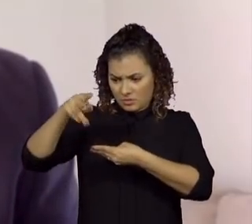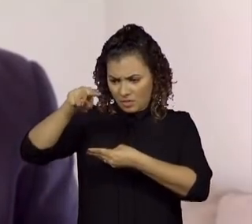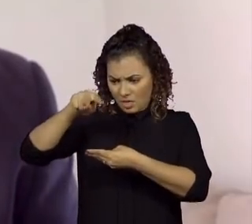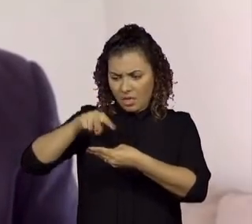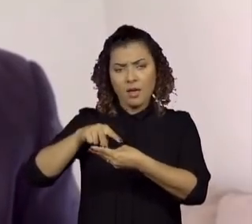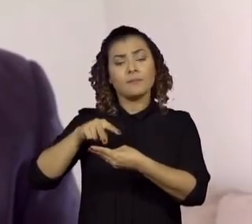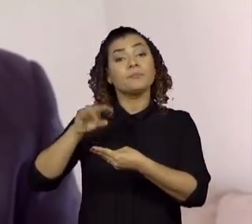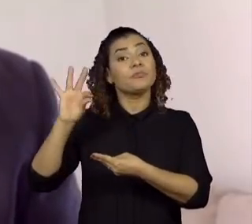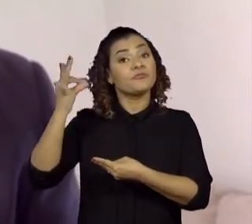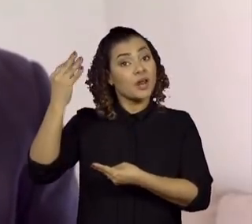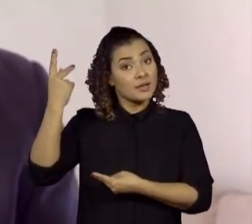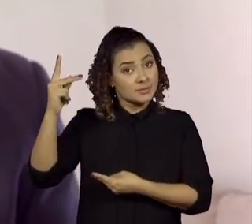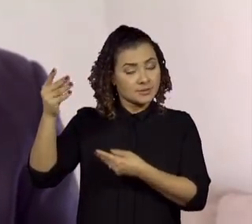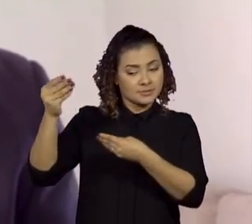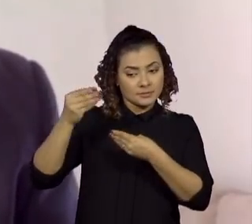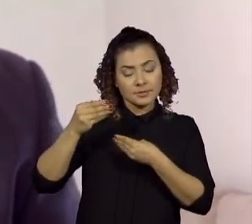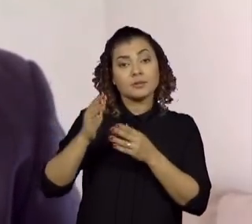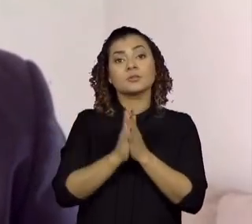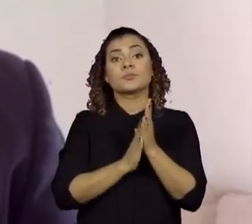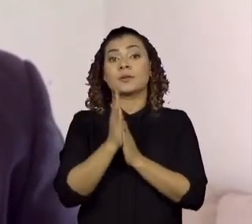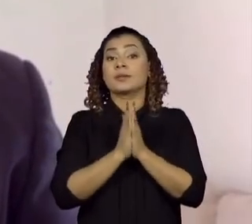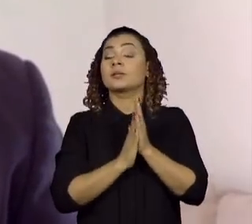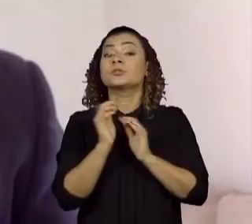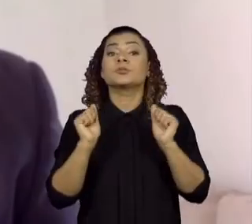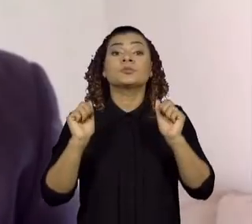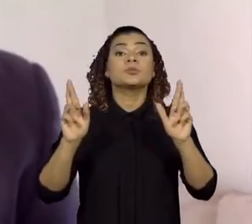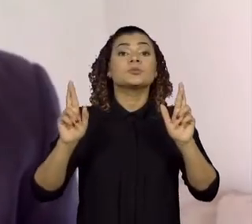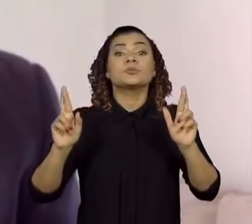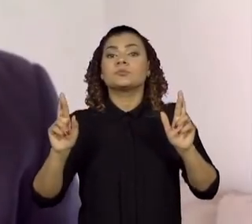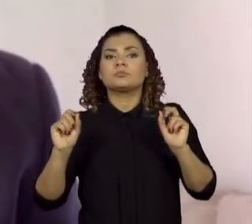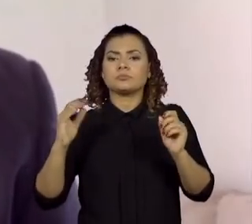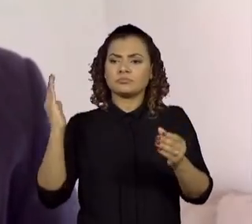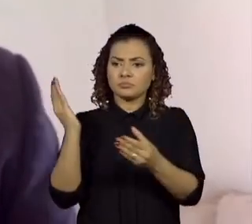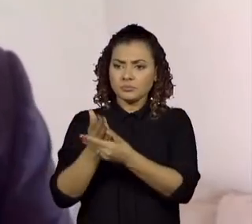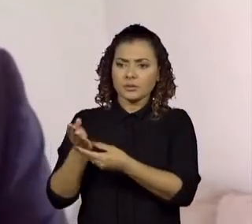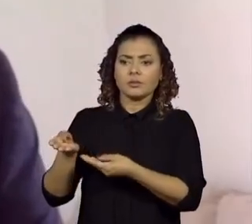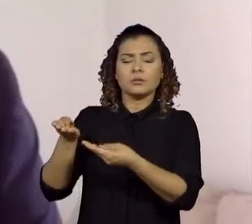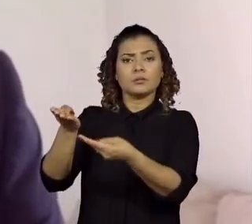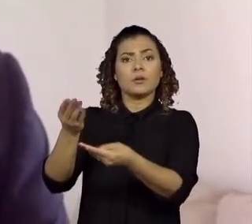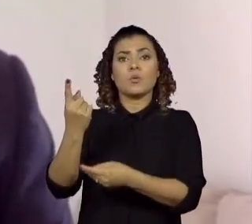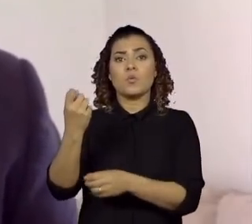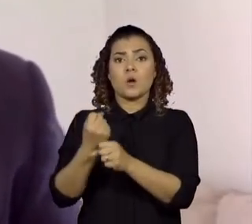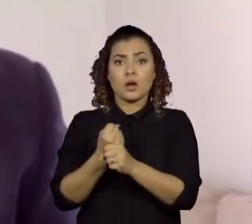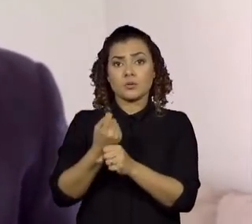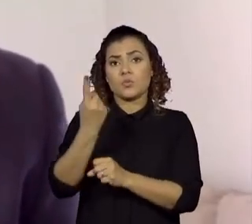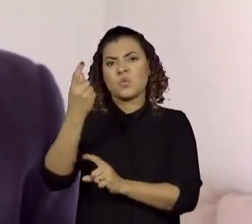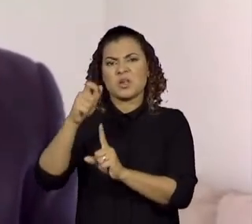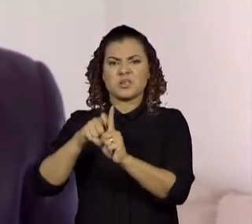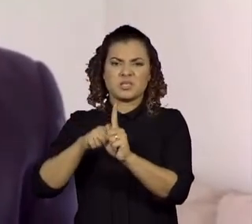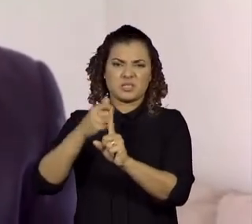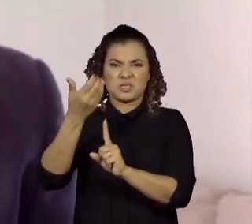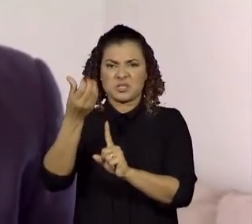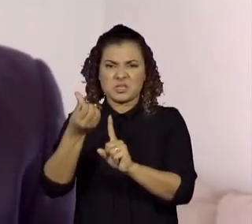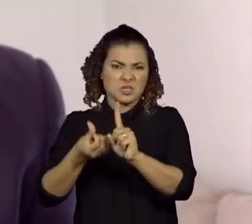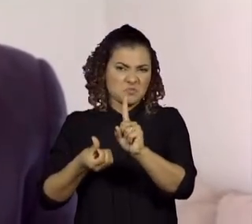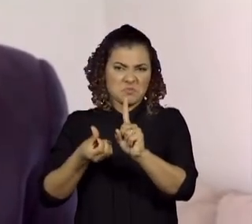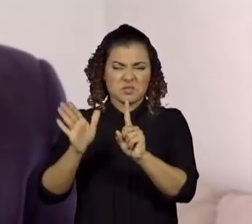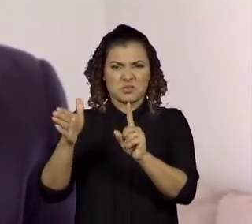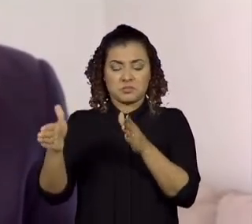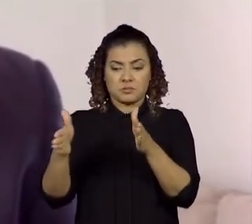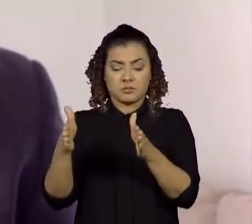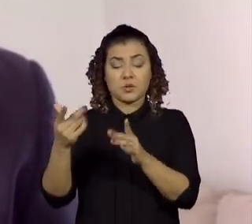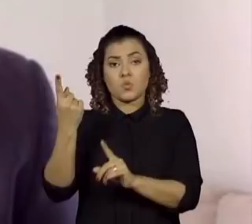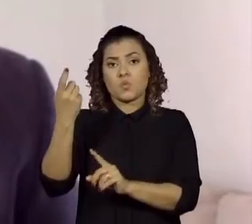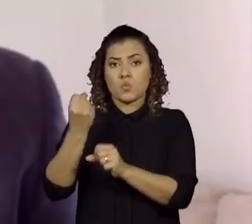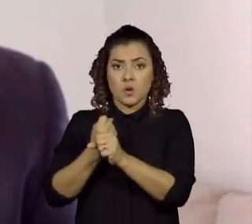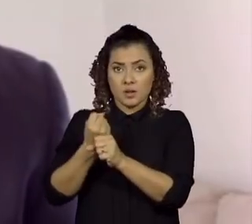escritório da França, a expectativa é que essa ação ela corra entre um ano e meio, né? Parece que é uma expectativa